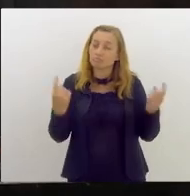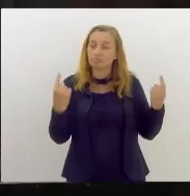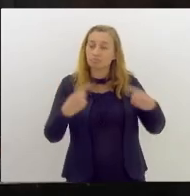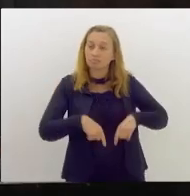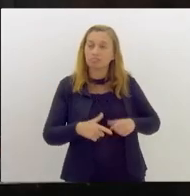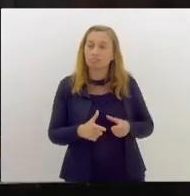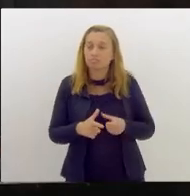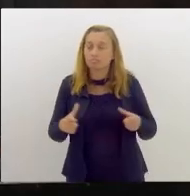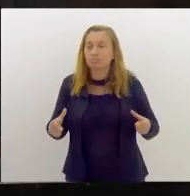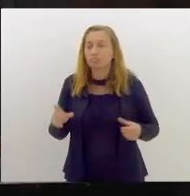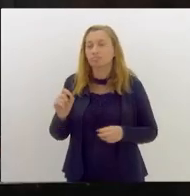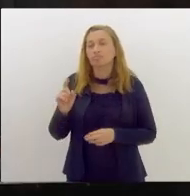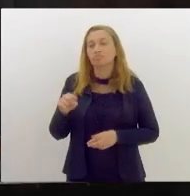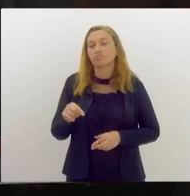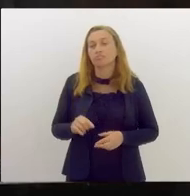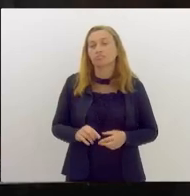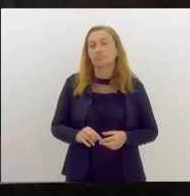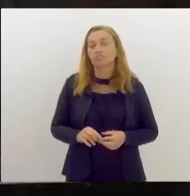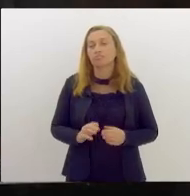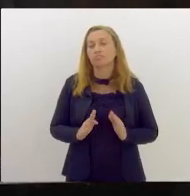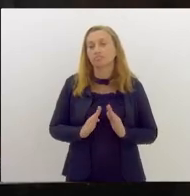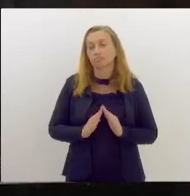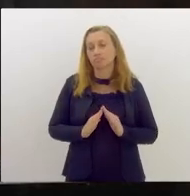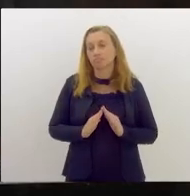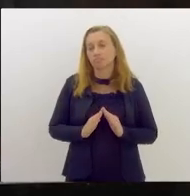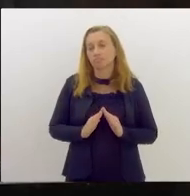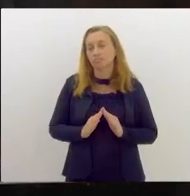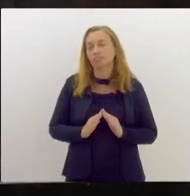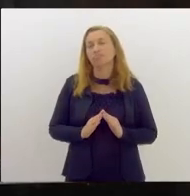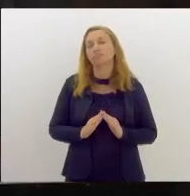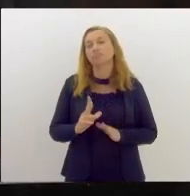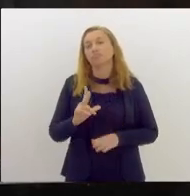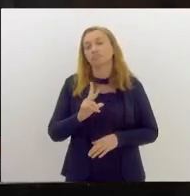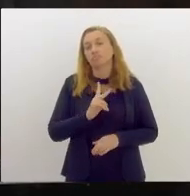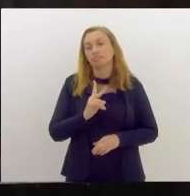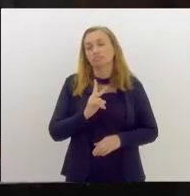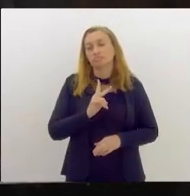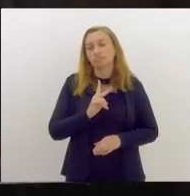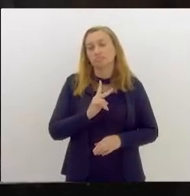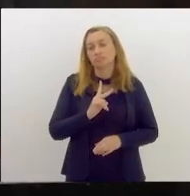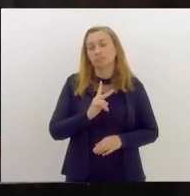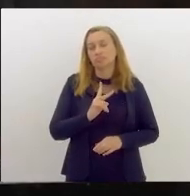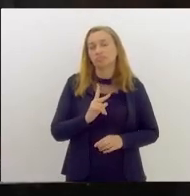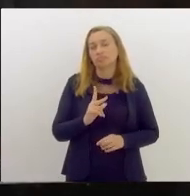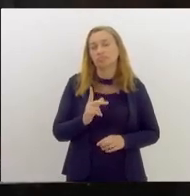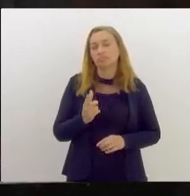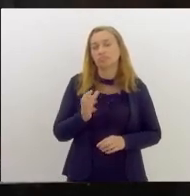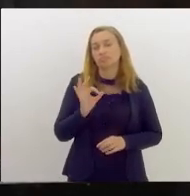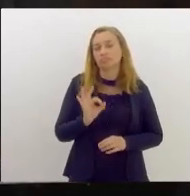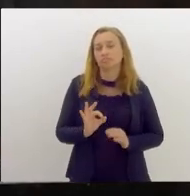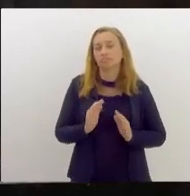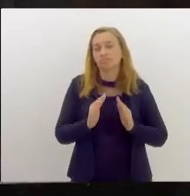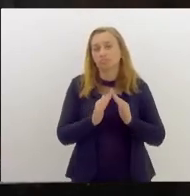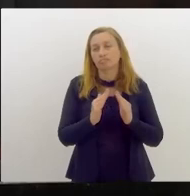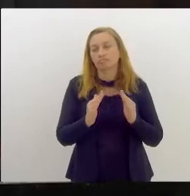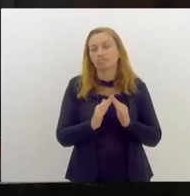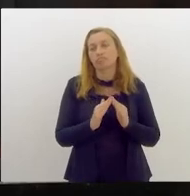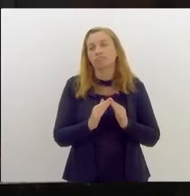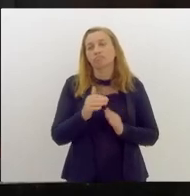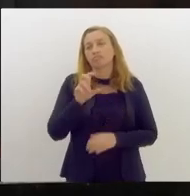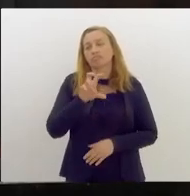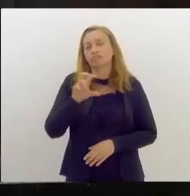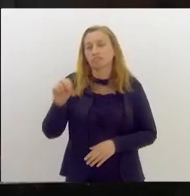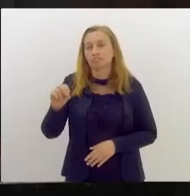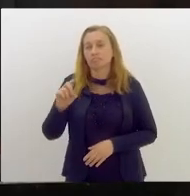que é o desafio da Habitação e particularmente do Déficit Habitacional é que gira em torno de